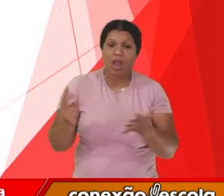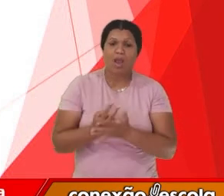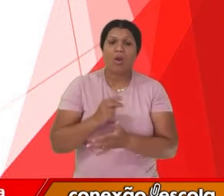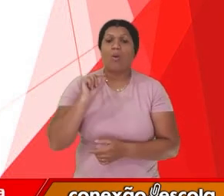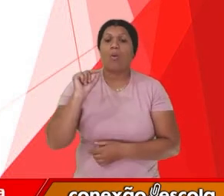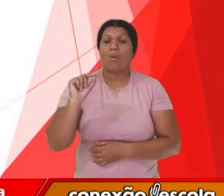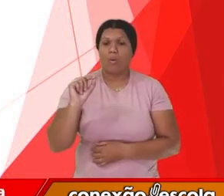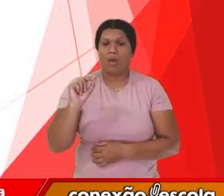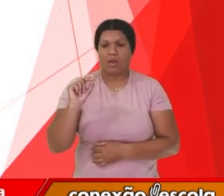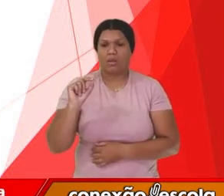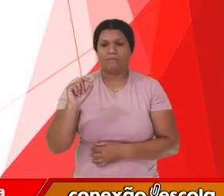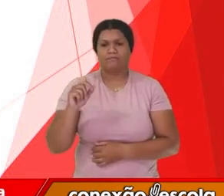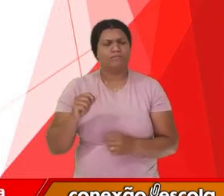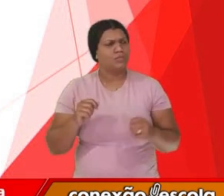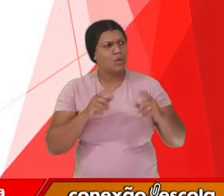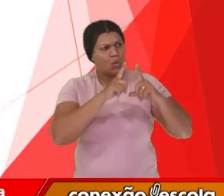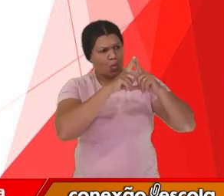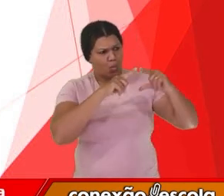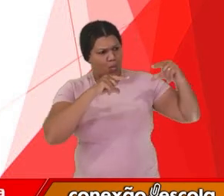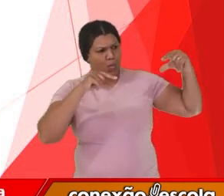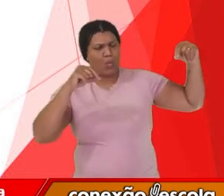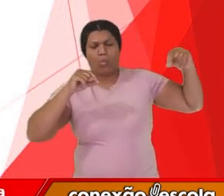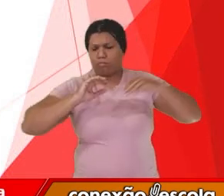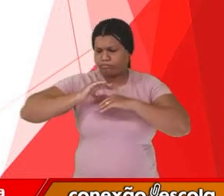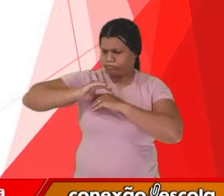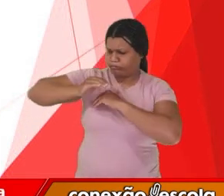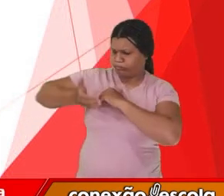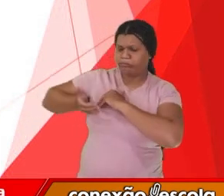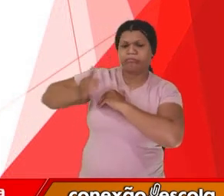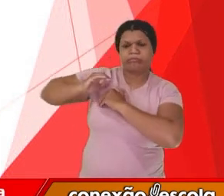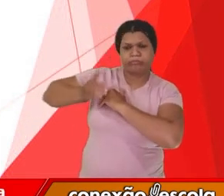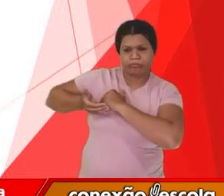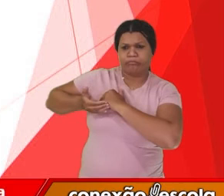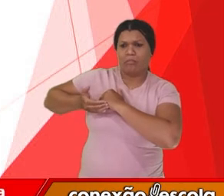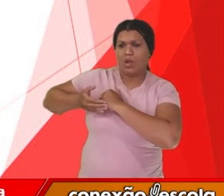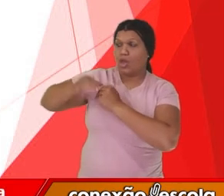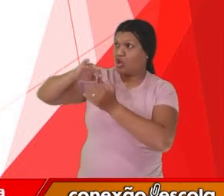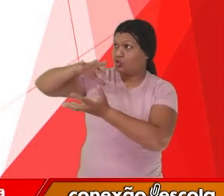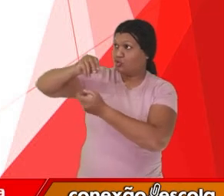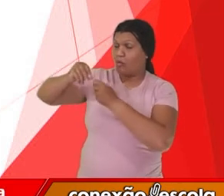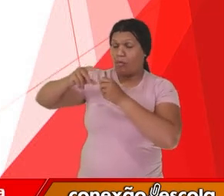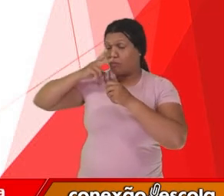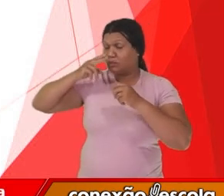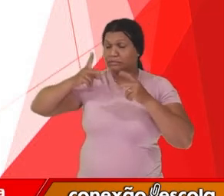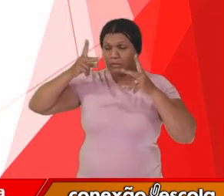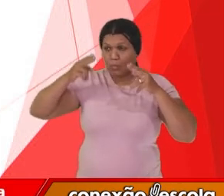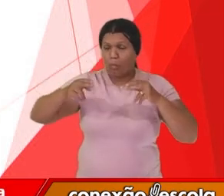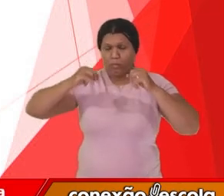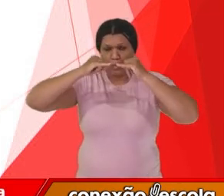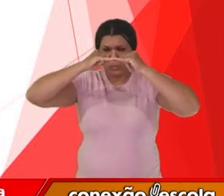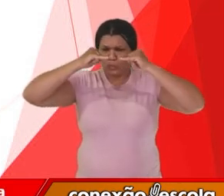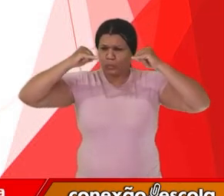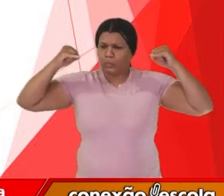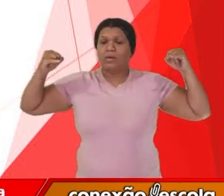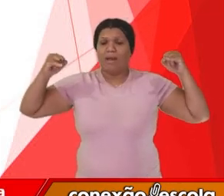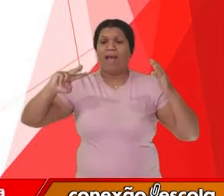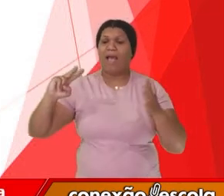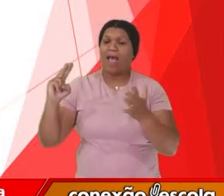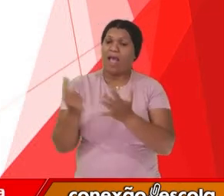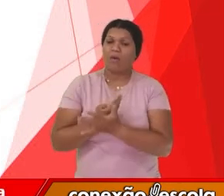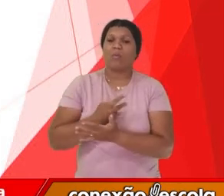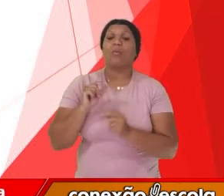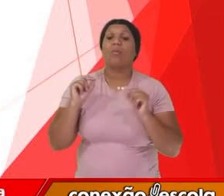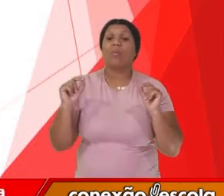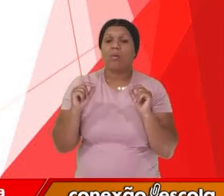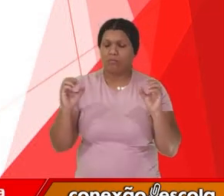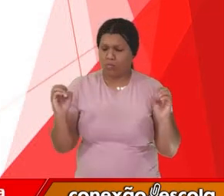a Lua cobre completamente o Sol, quando eles estão bem alinhados, nós falamos que ocorre um eclipse solar